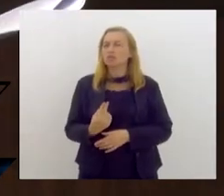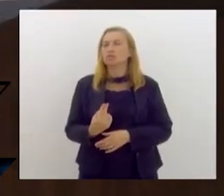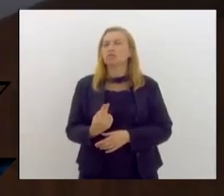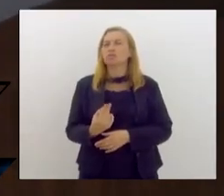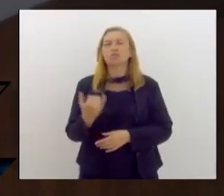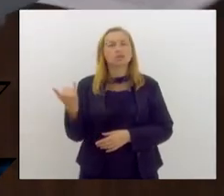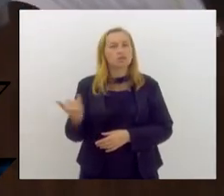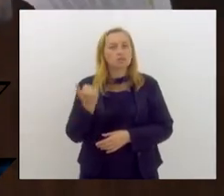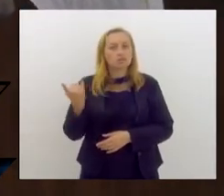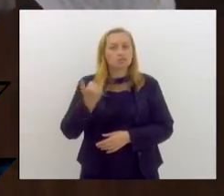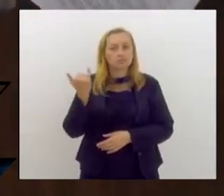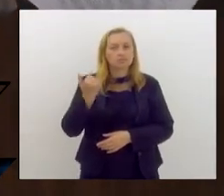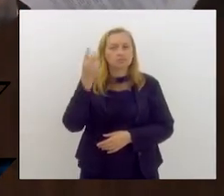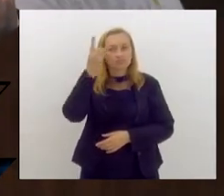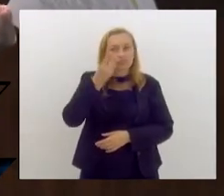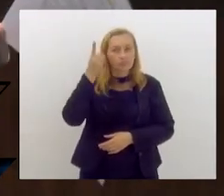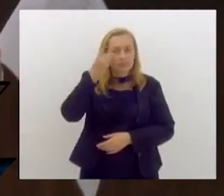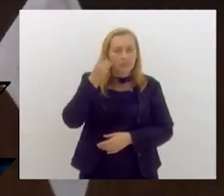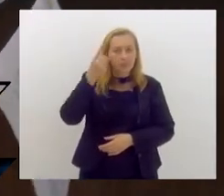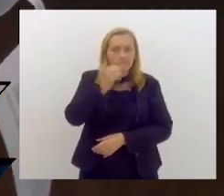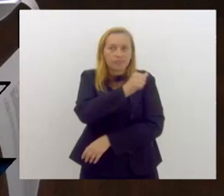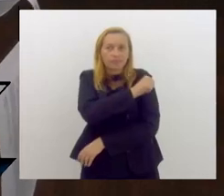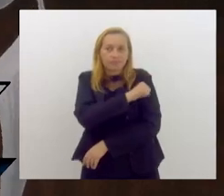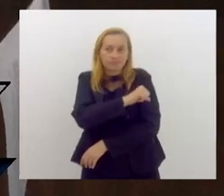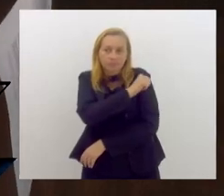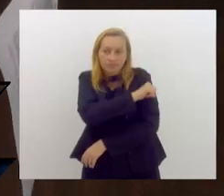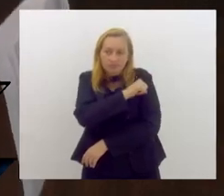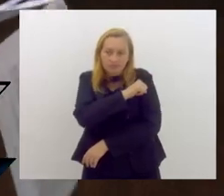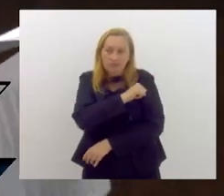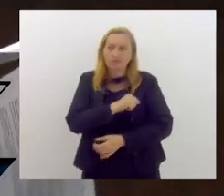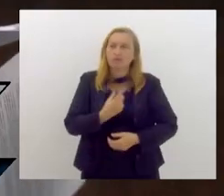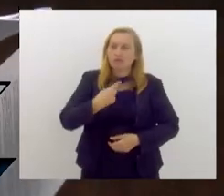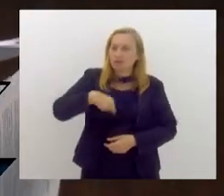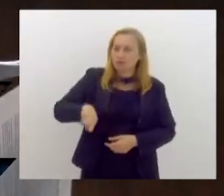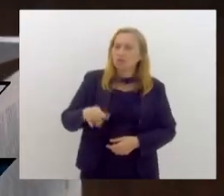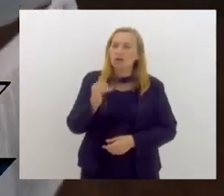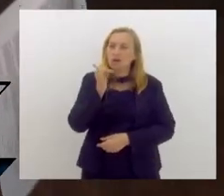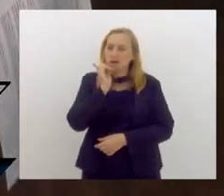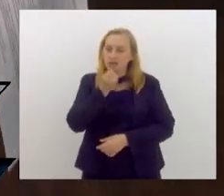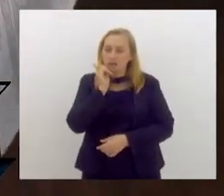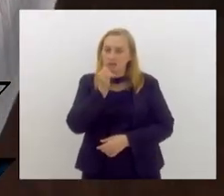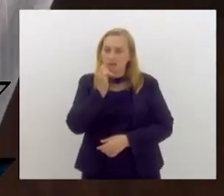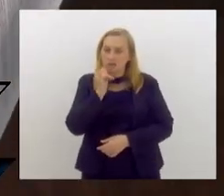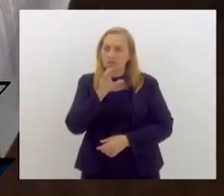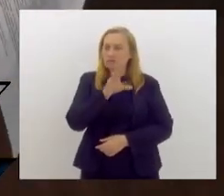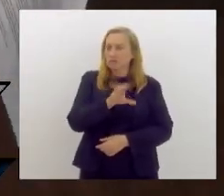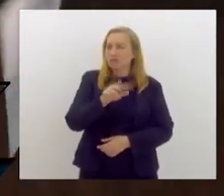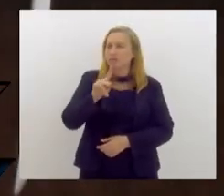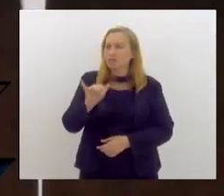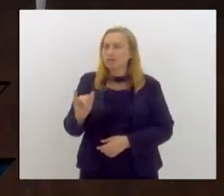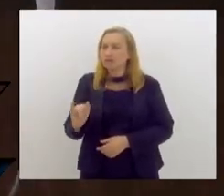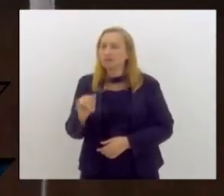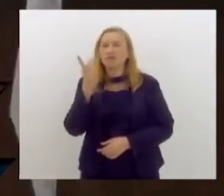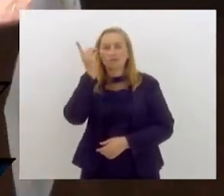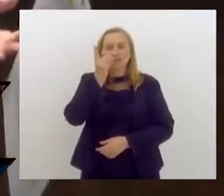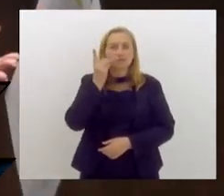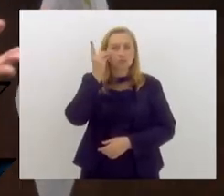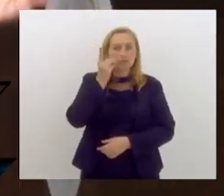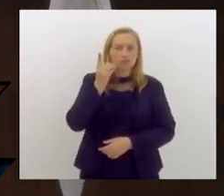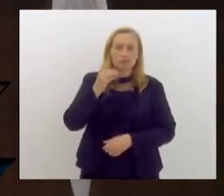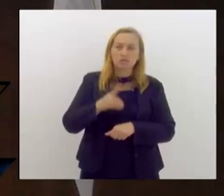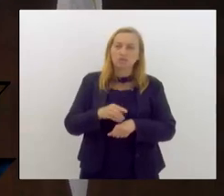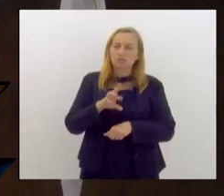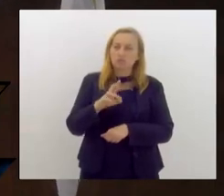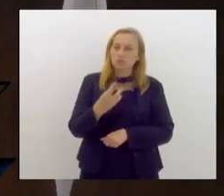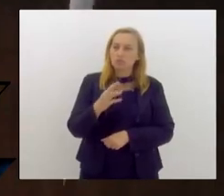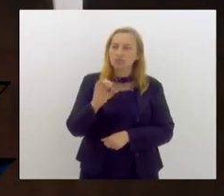a importância da deputada enfermeira Rejane, que foi a relatora da CPI, do deputado doutor